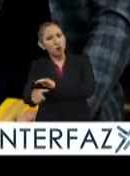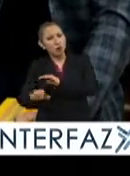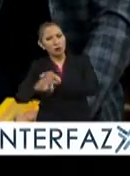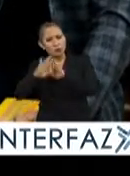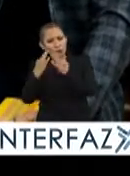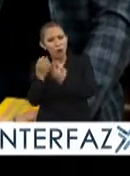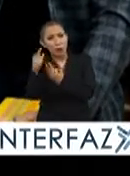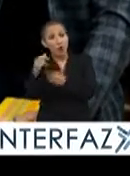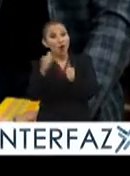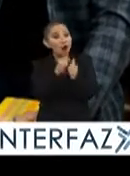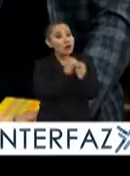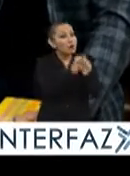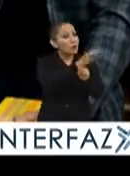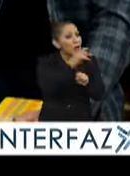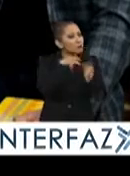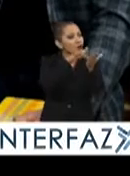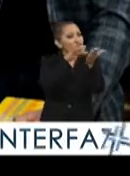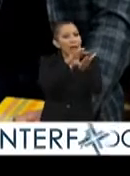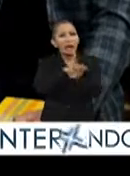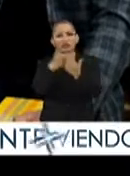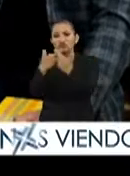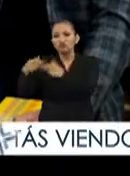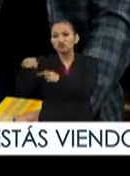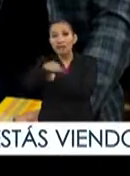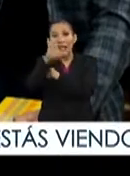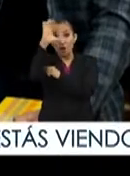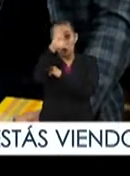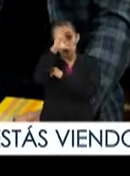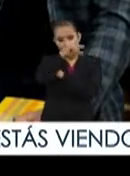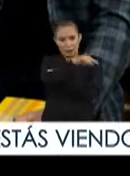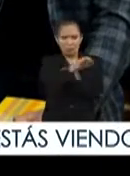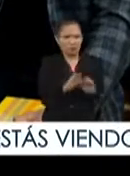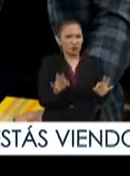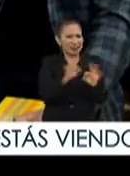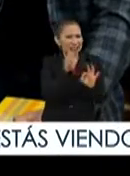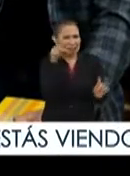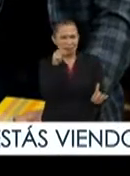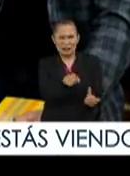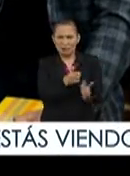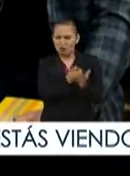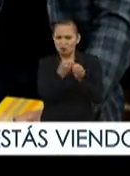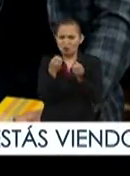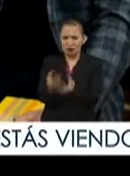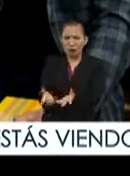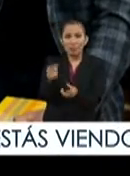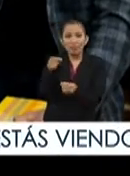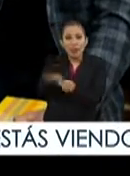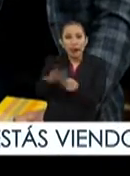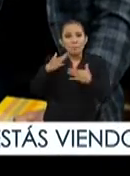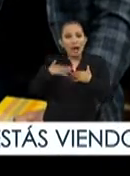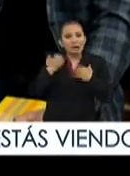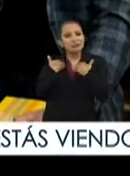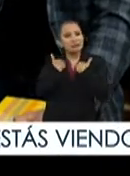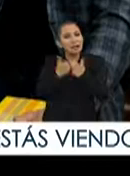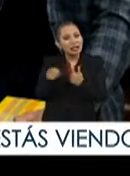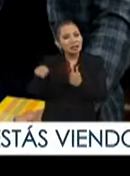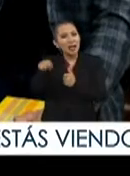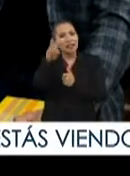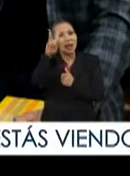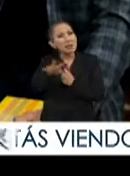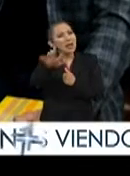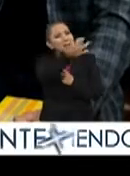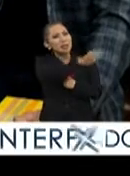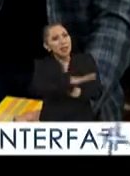a partir das informações que estão à disposição. E a cultura é muito importante nesse sentido, para ser uma chave de compreensão da